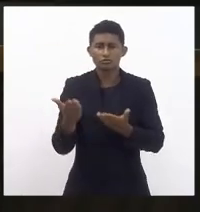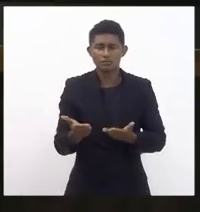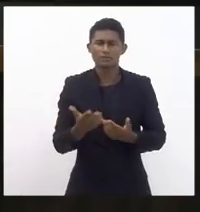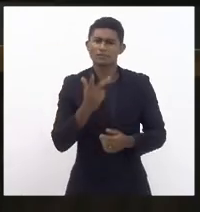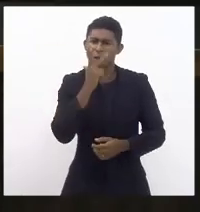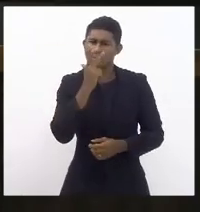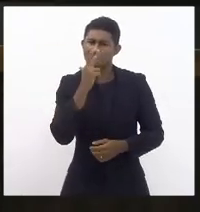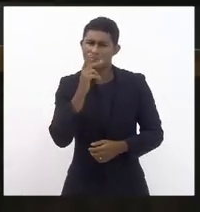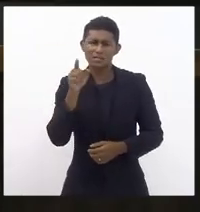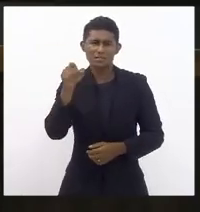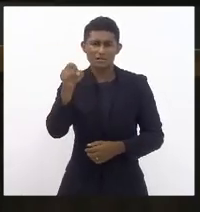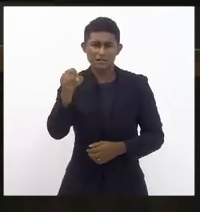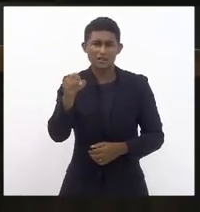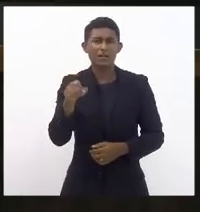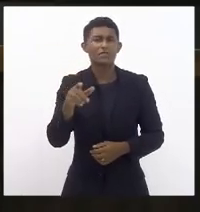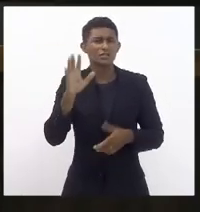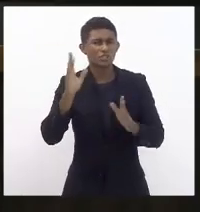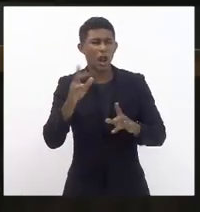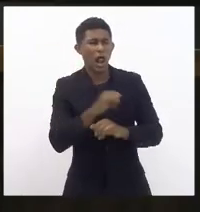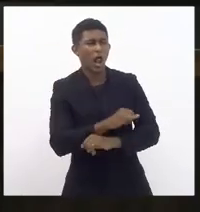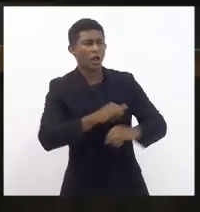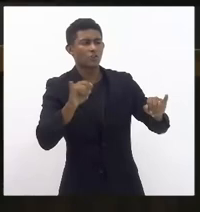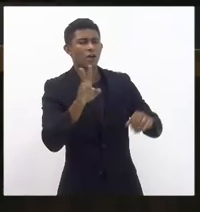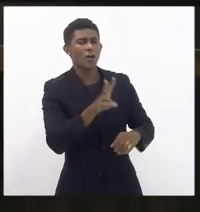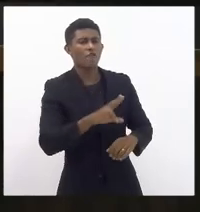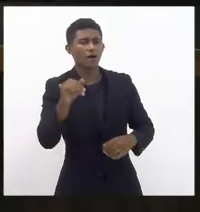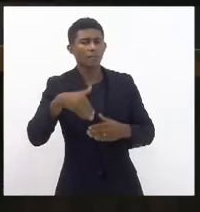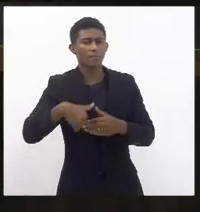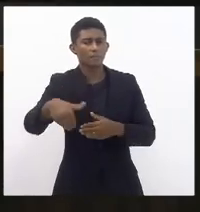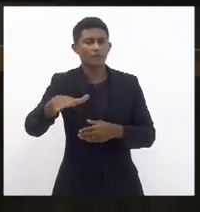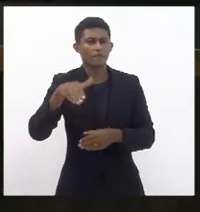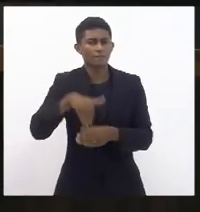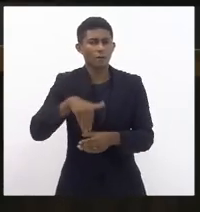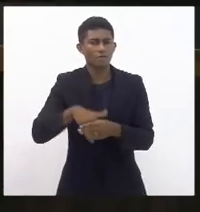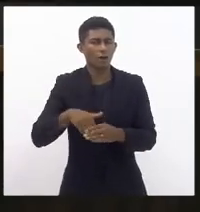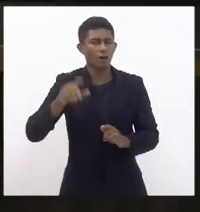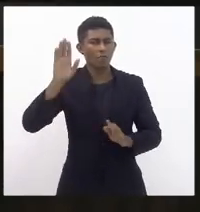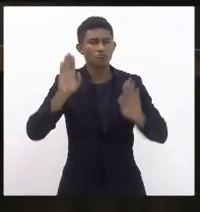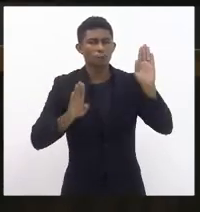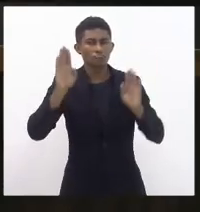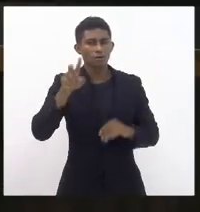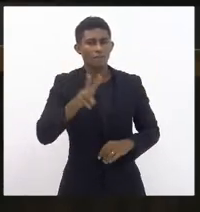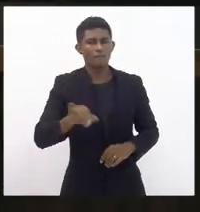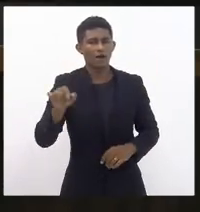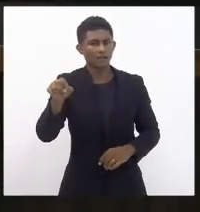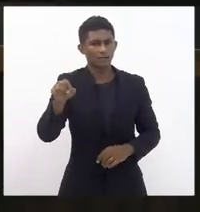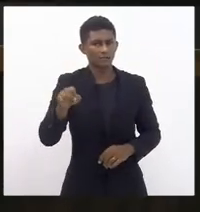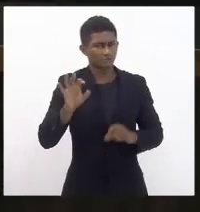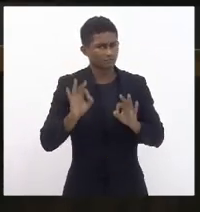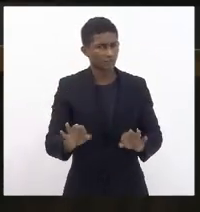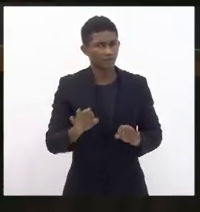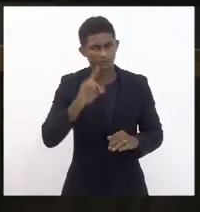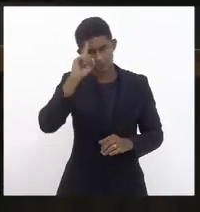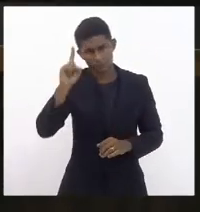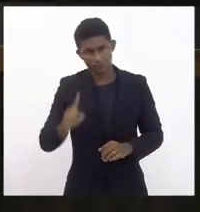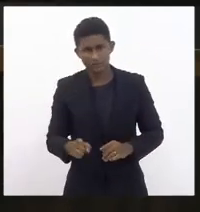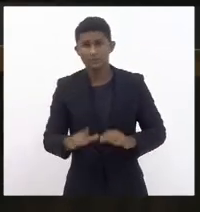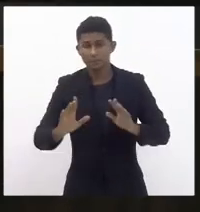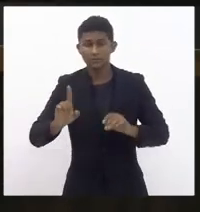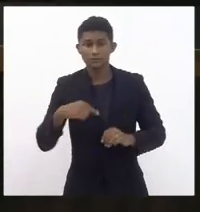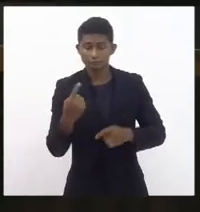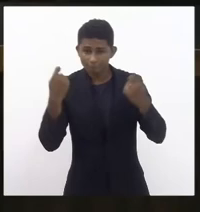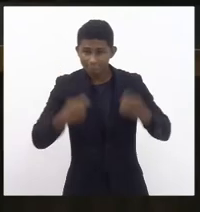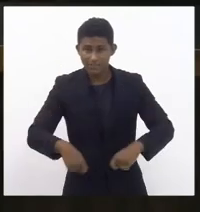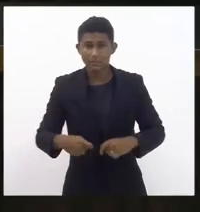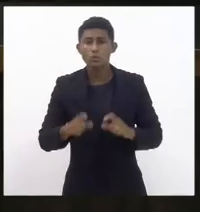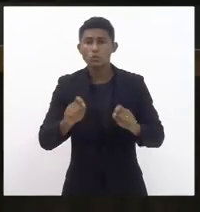urbana que vai se afastar para concorrer ao pleito eleitoral não sei se procede ou não mas eu acho que a gente tem que une